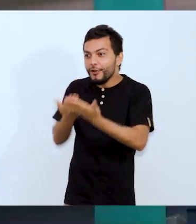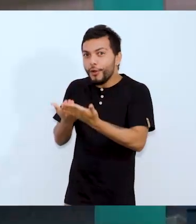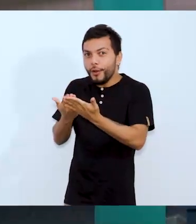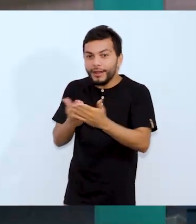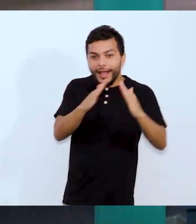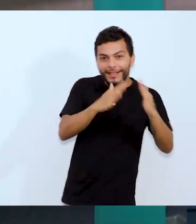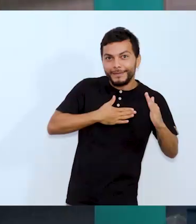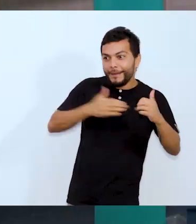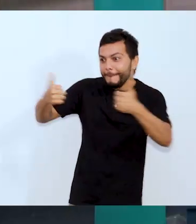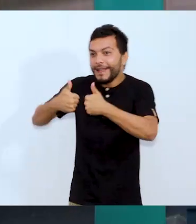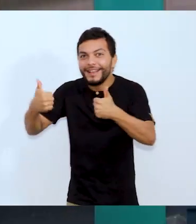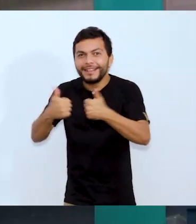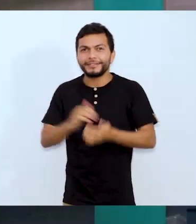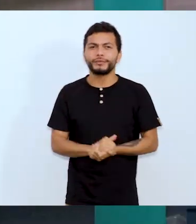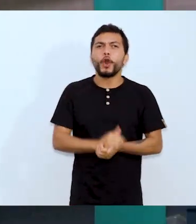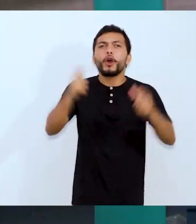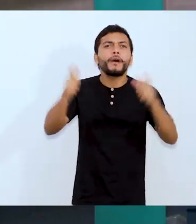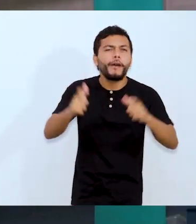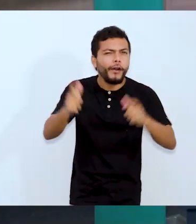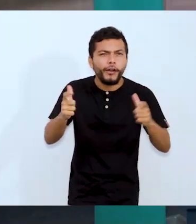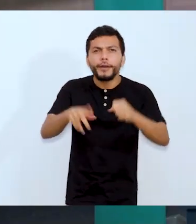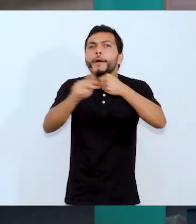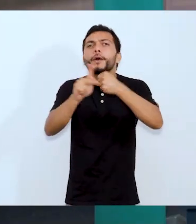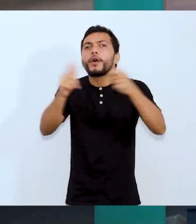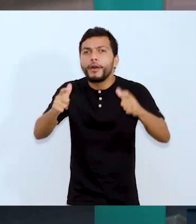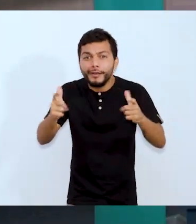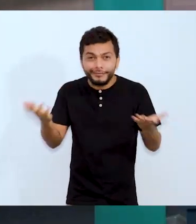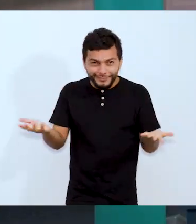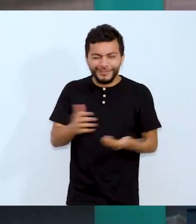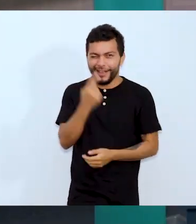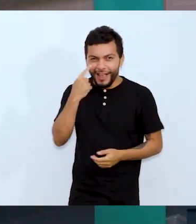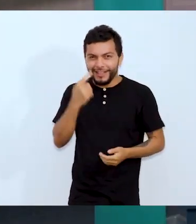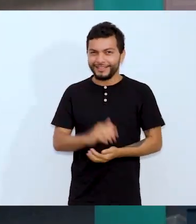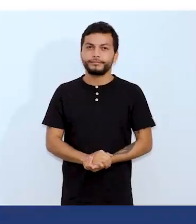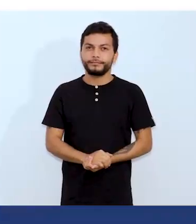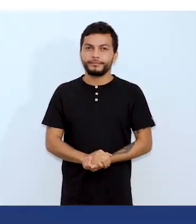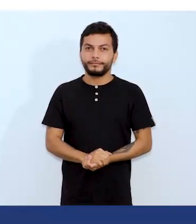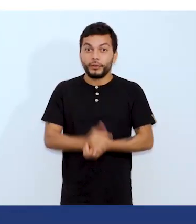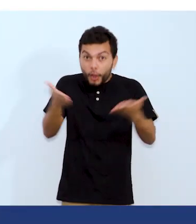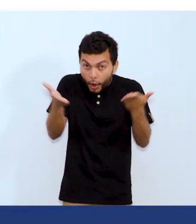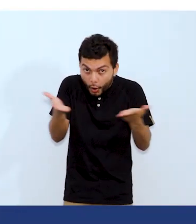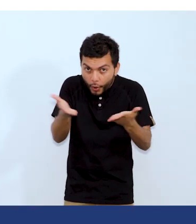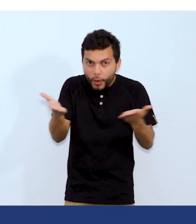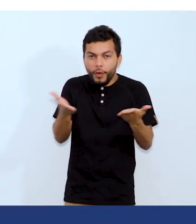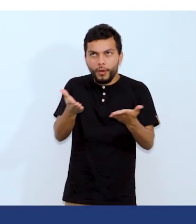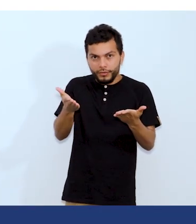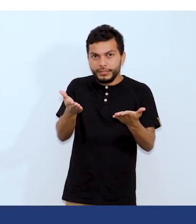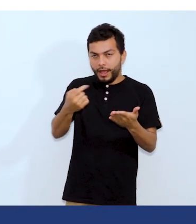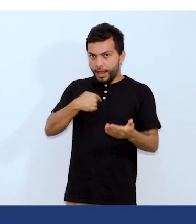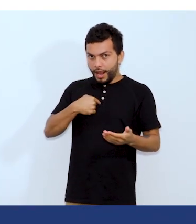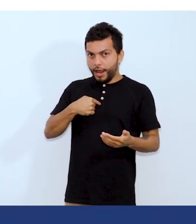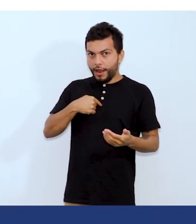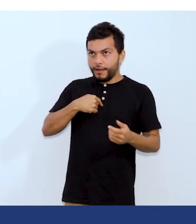da minha casa. Onde estão os pronomes nessas frases? Vamos ver? Hoje eu assisti às